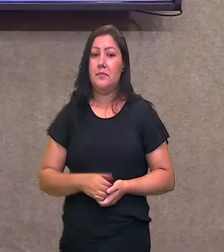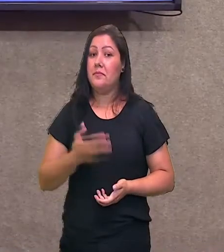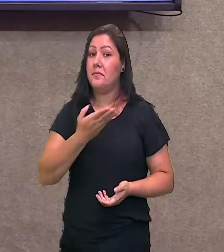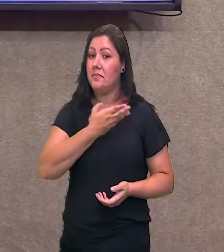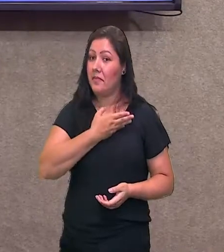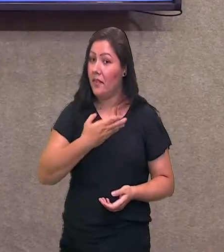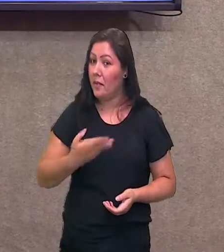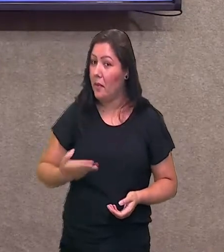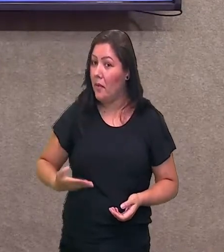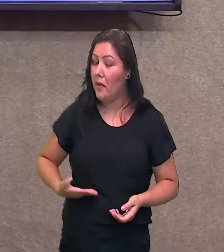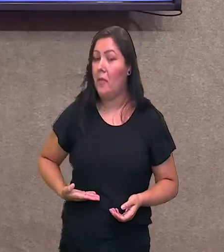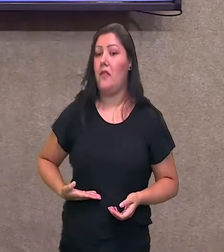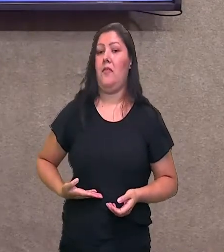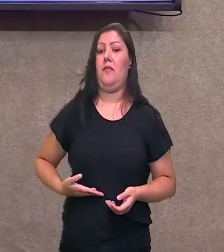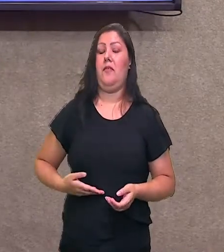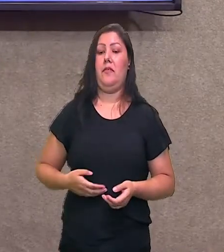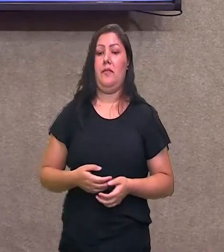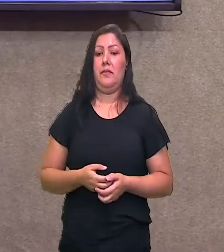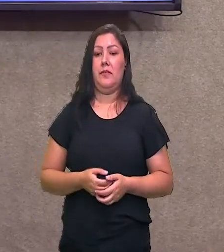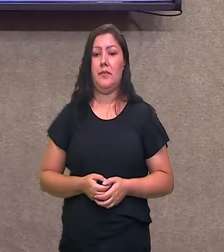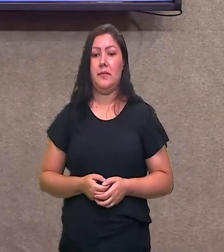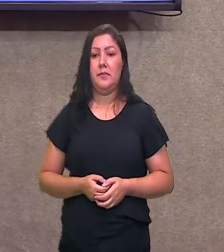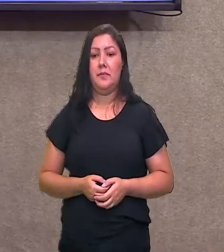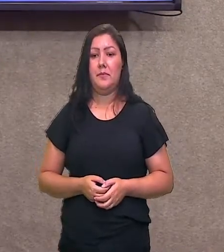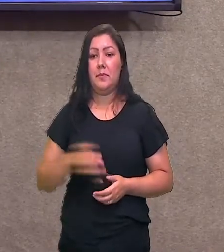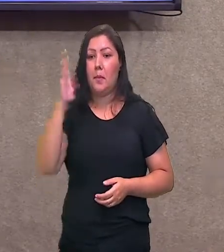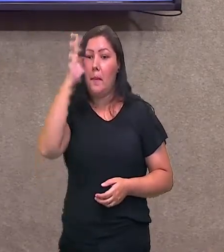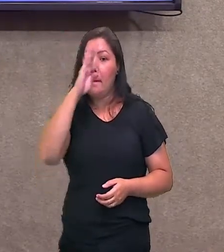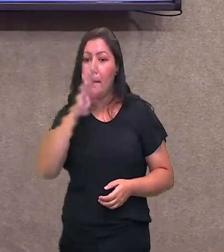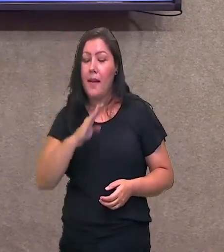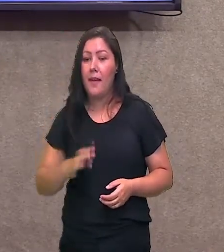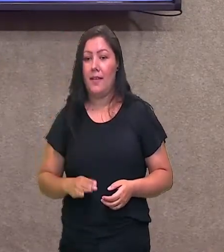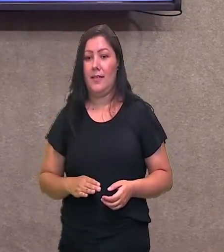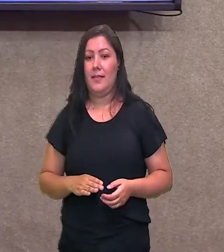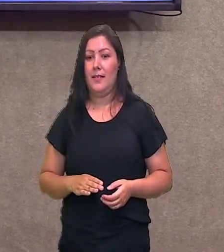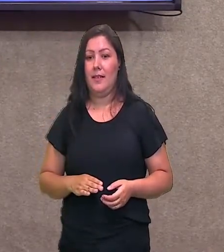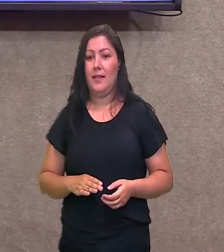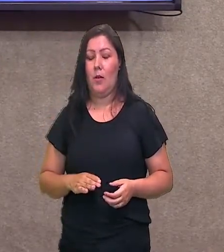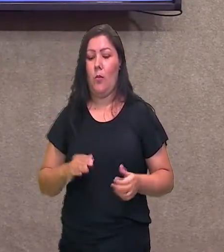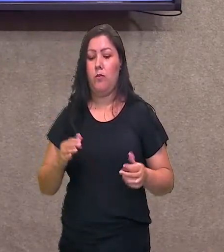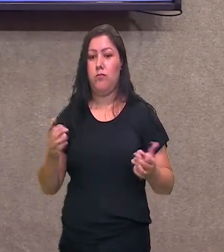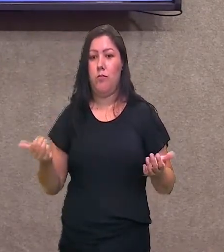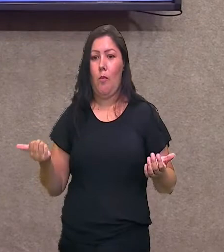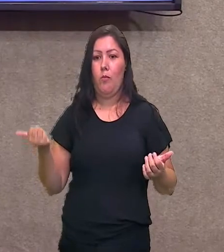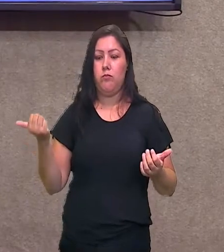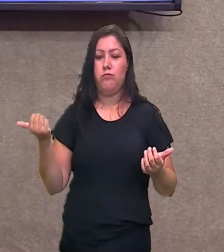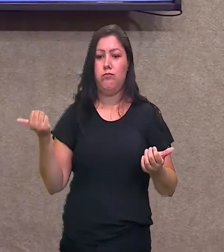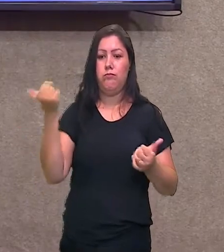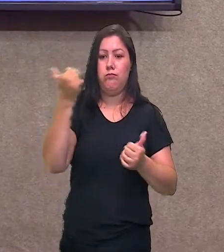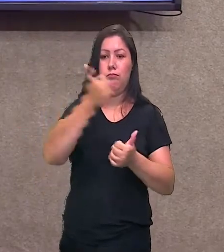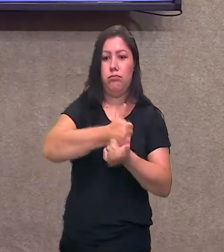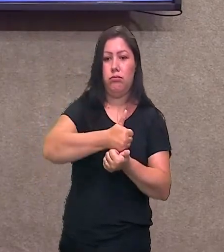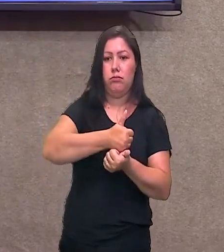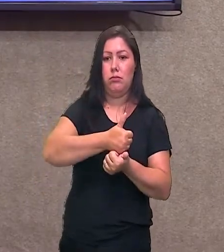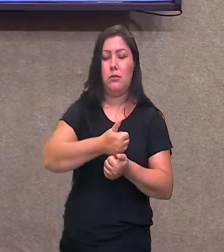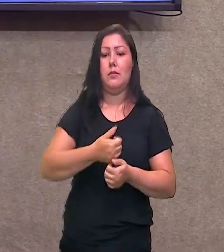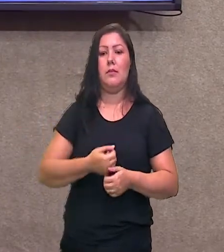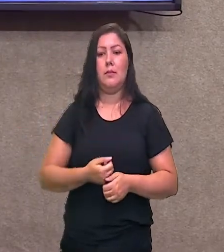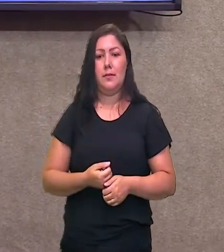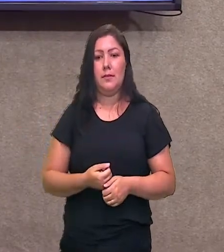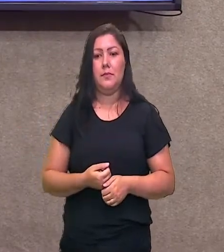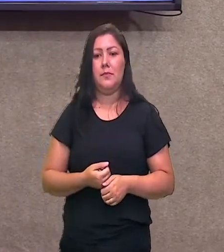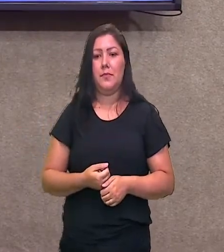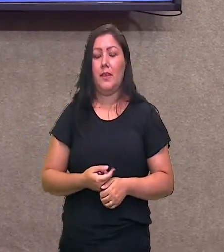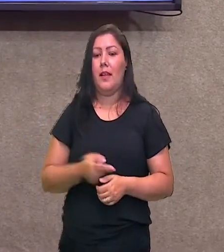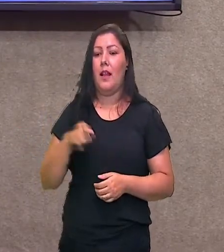O presidente do país muda o diretor de uma empresa, da Petrobras,